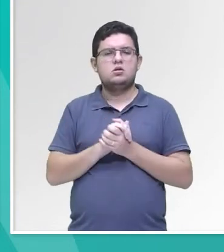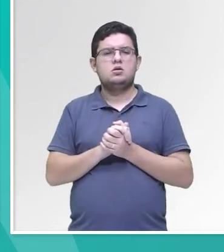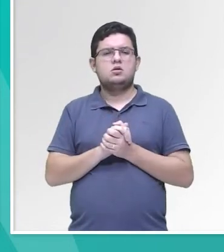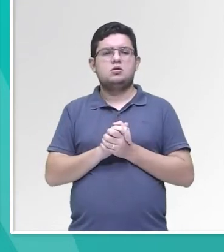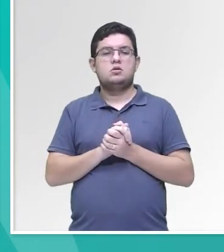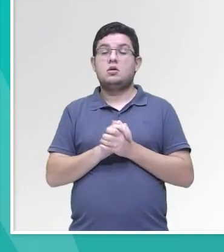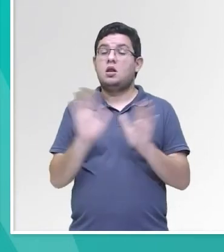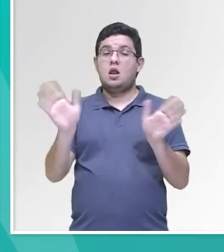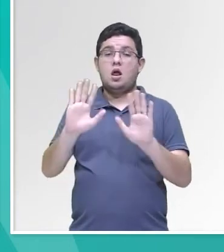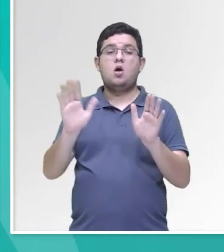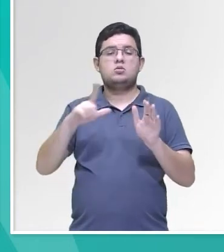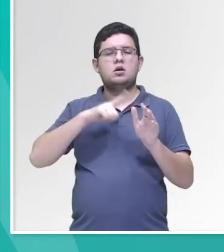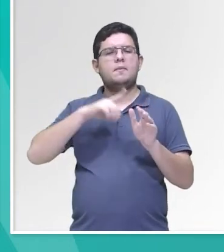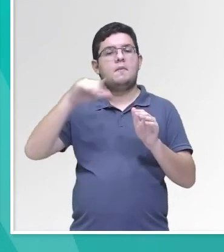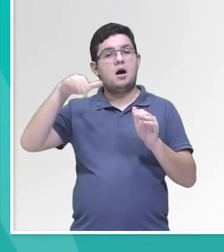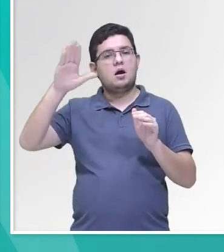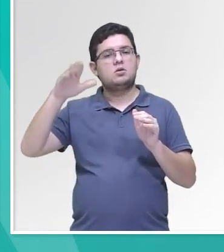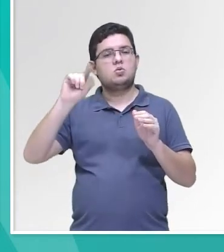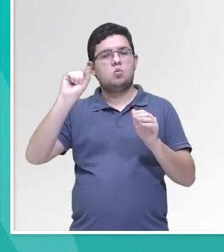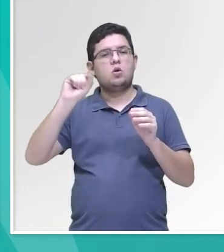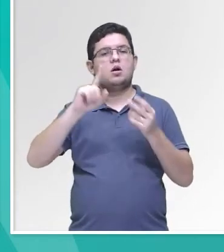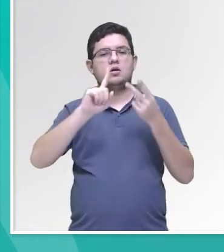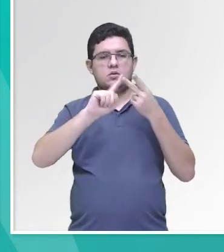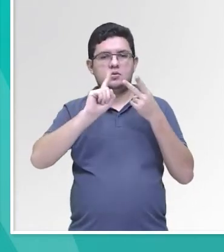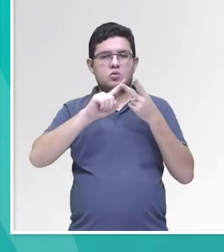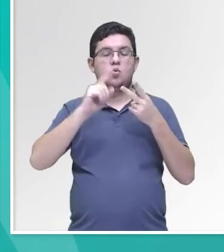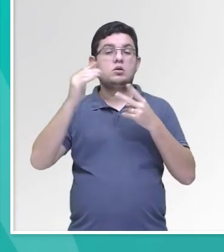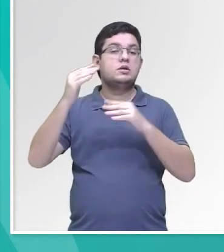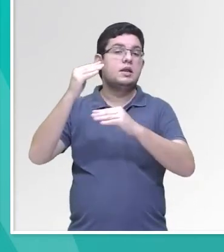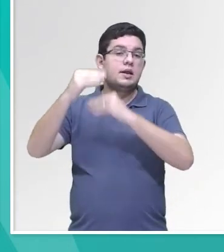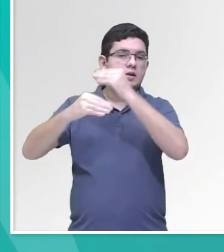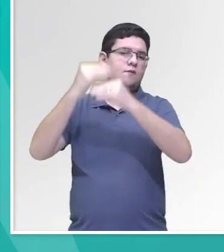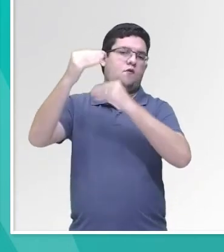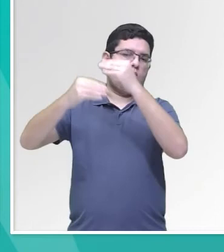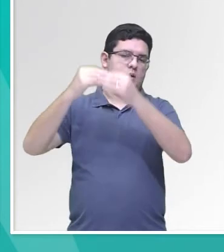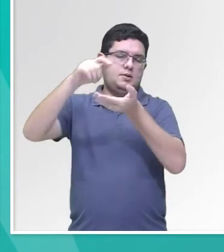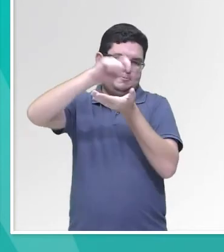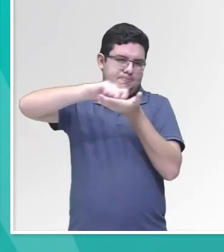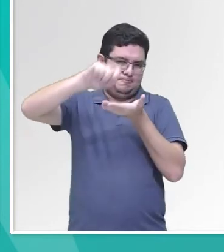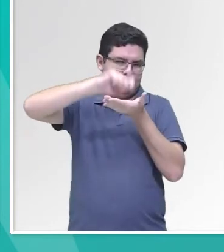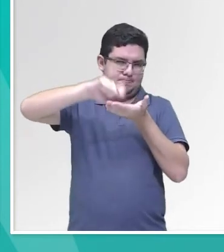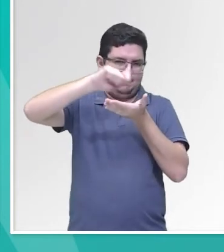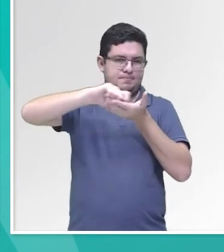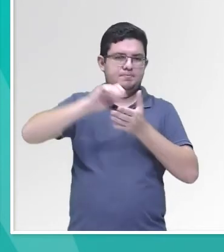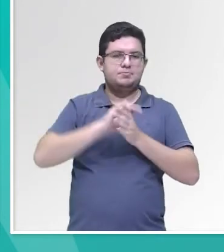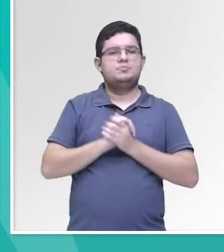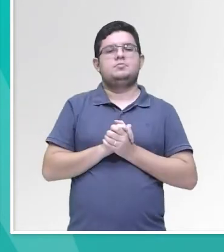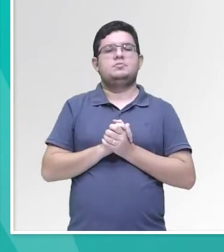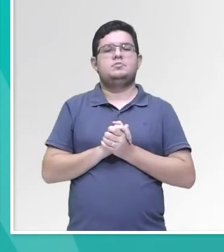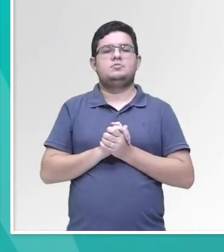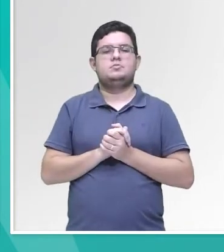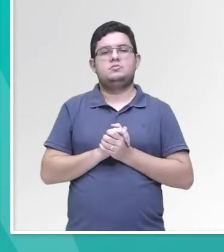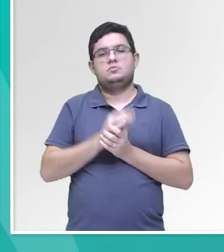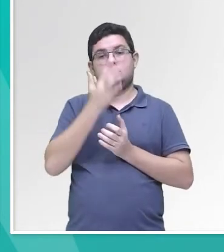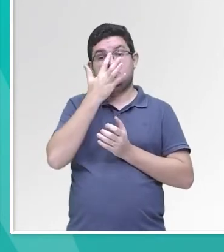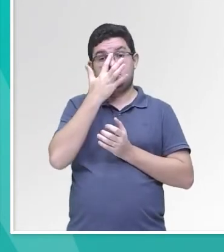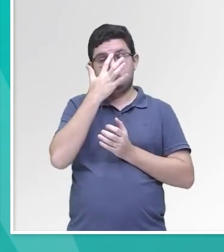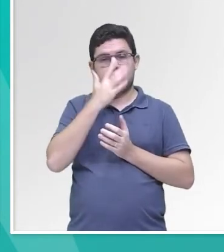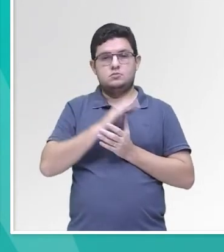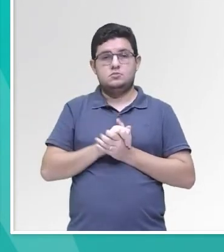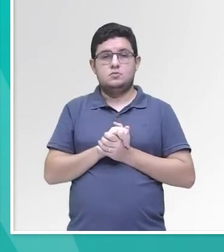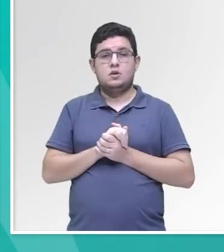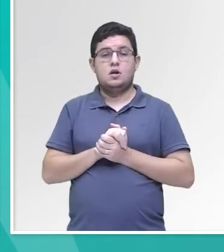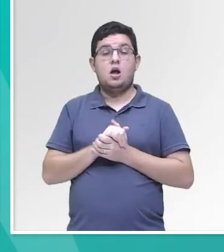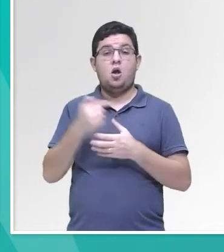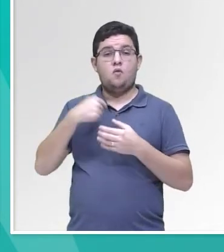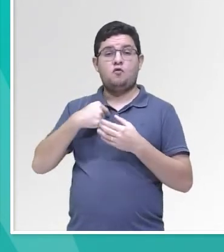acabou? Não. Agora o meu texto vai desenvolver. Agora eu vou saber o que vai no desenvolvimento do meu